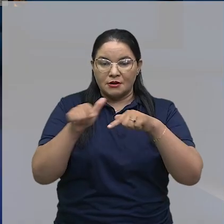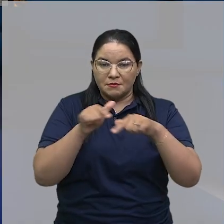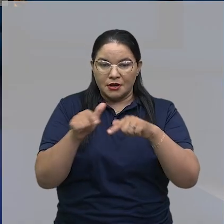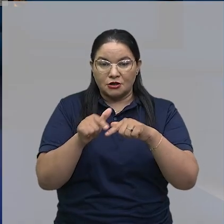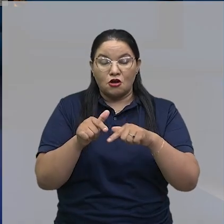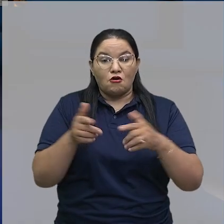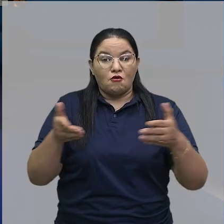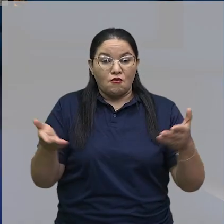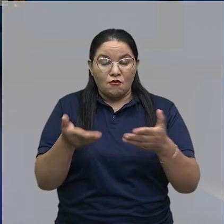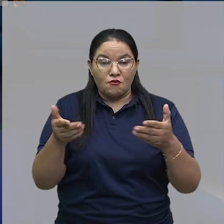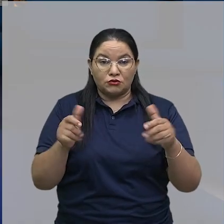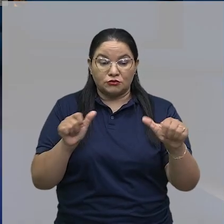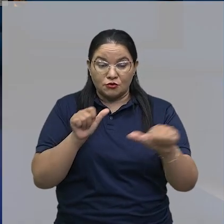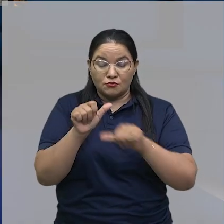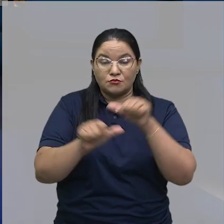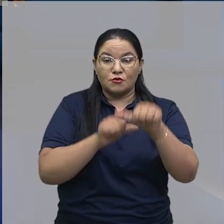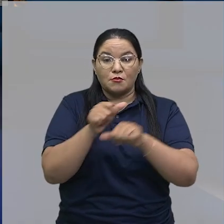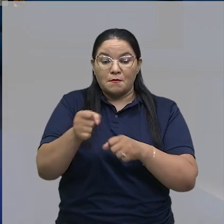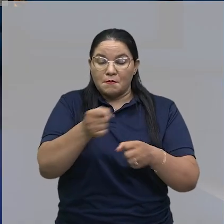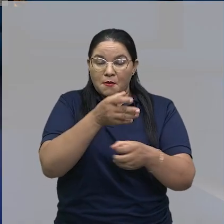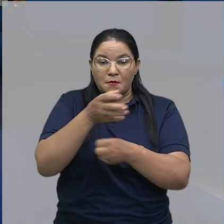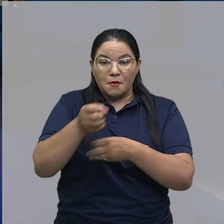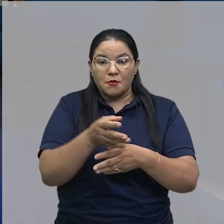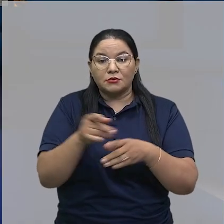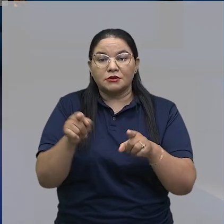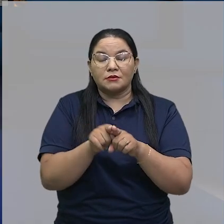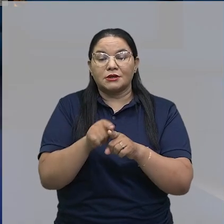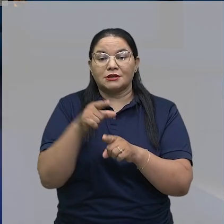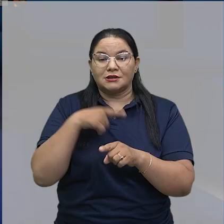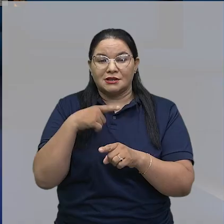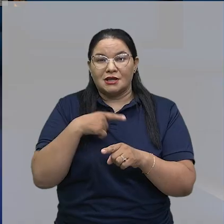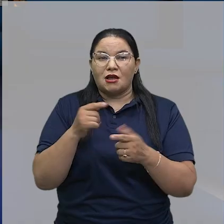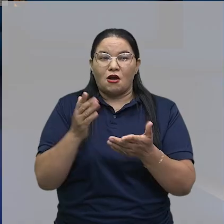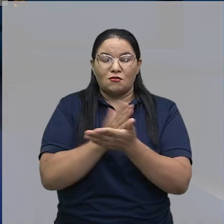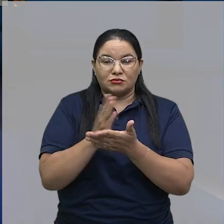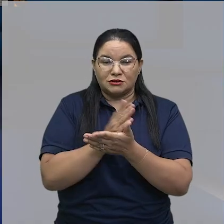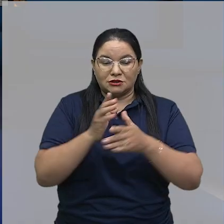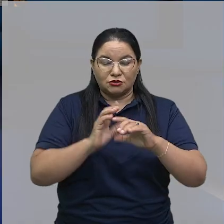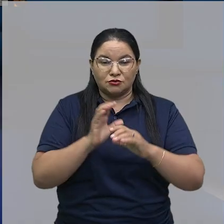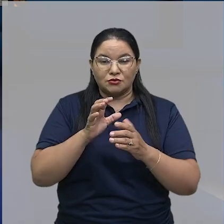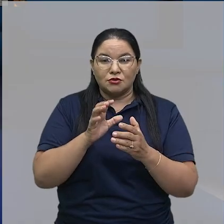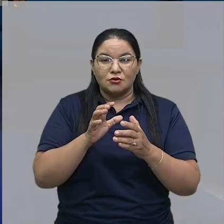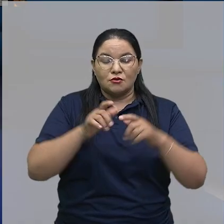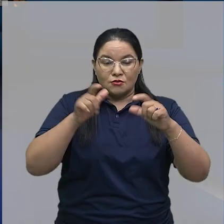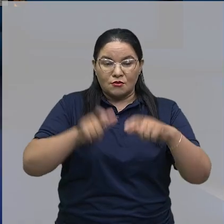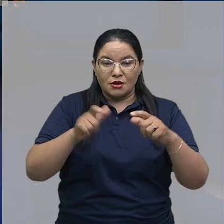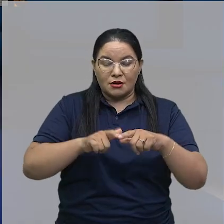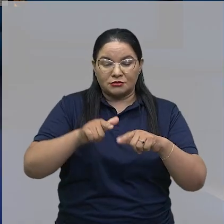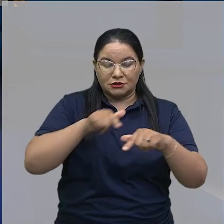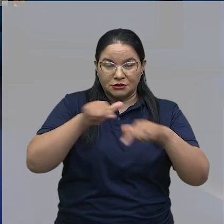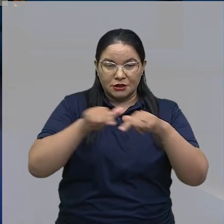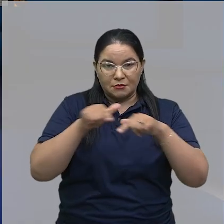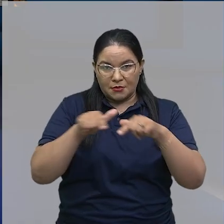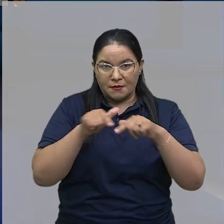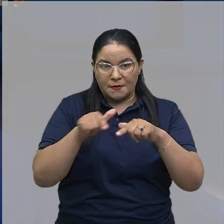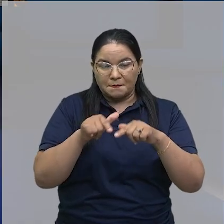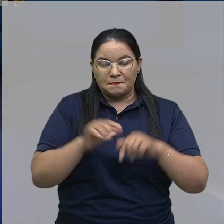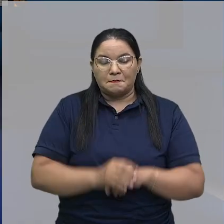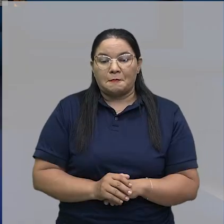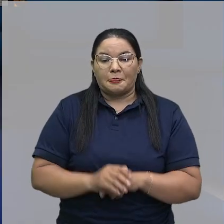a modernização da atividade industrial, né, a gente tem cada vez menos postos de trabalho sendo gerados,